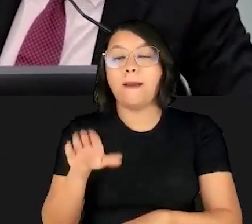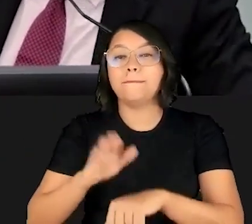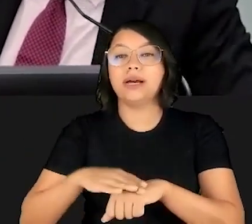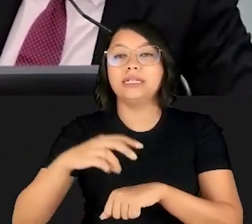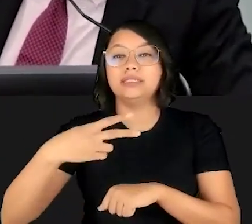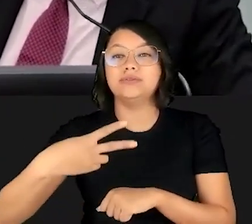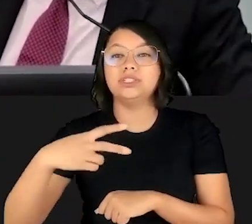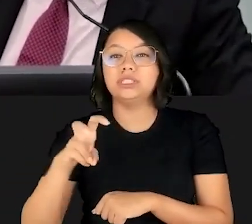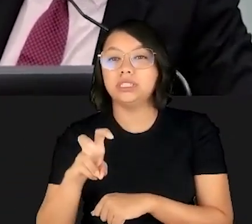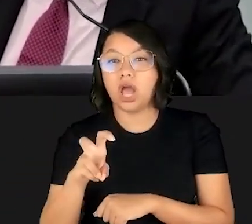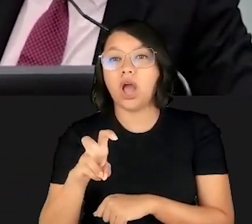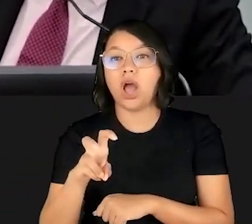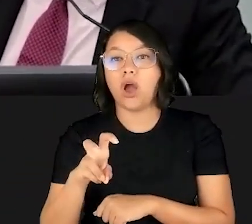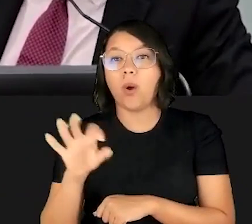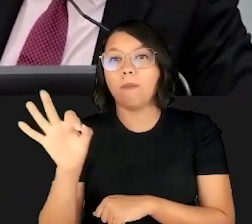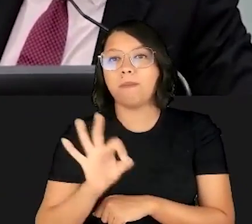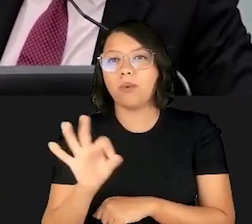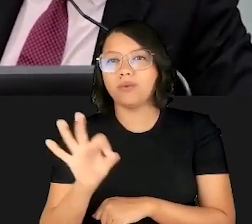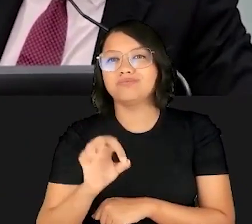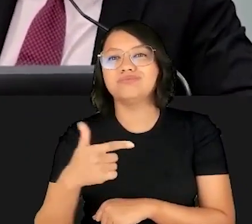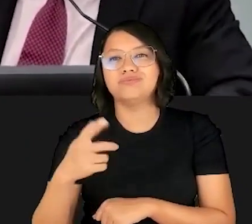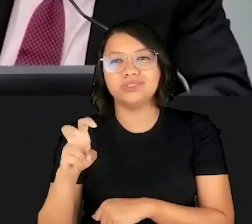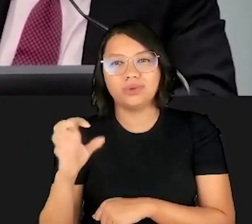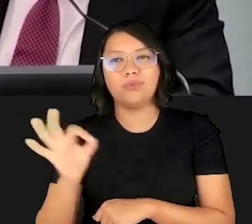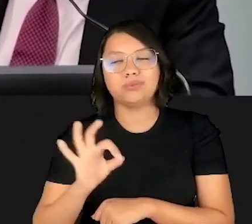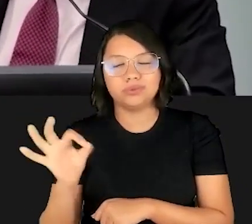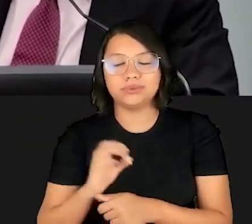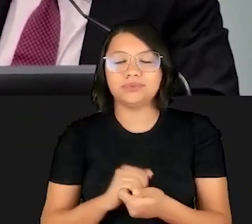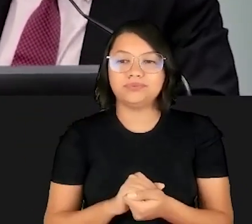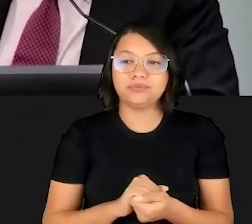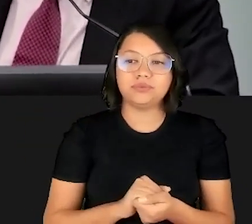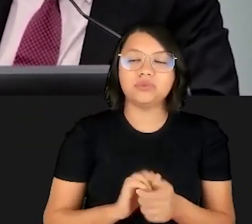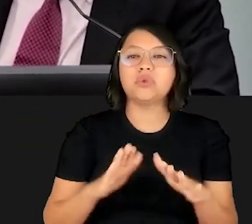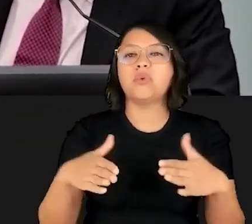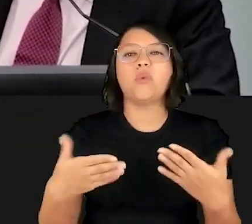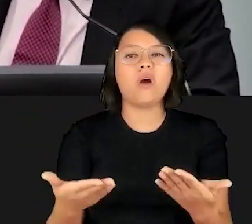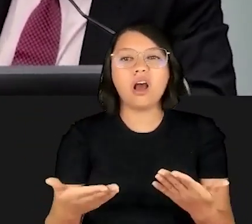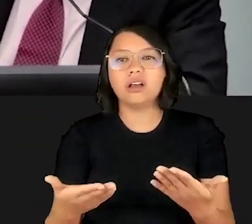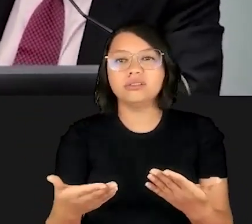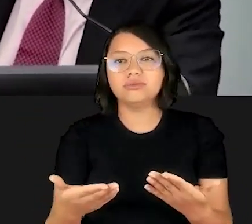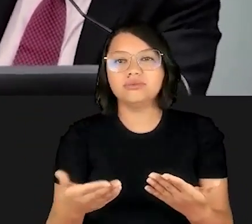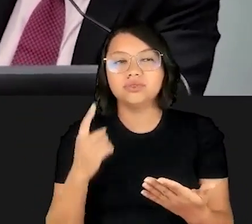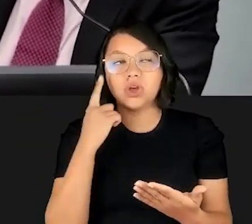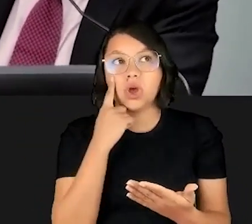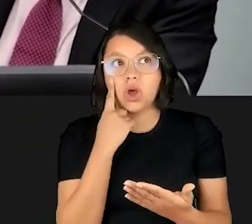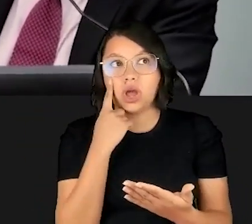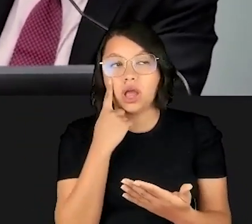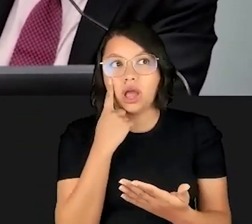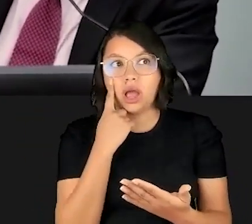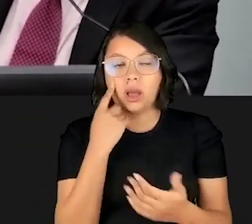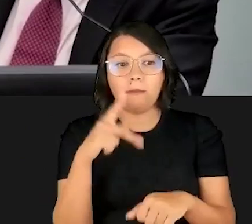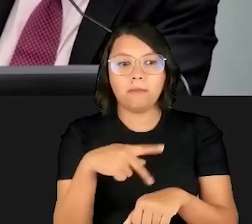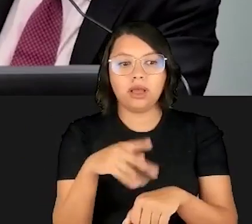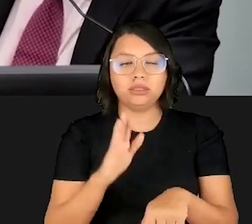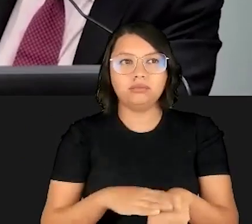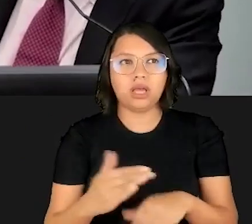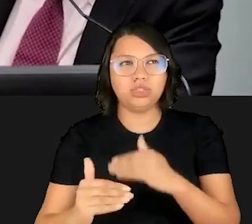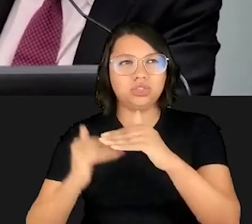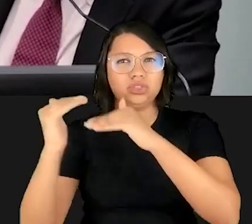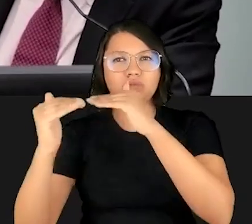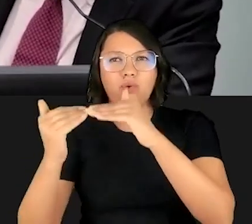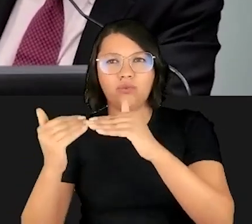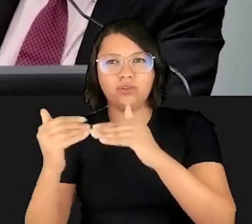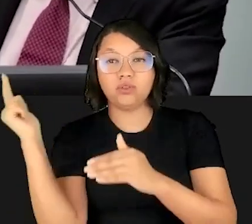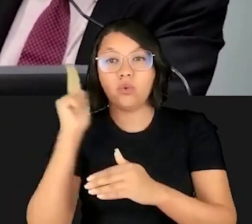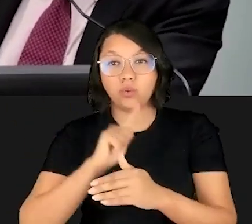25%. Então, quando você junta esses países mais desenvolvidos, que têm mais recursos para investir, eles estão conseguindo, de um jeito ou de outro, bancar